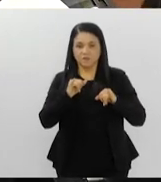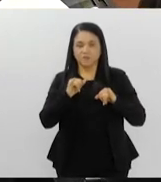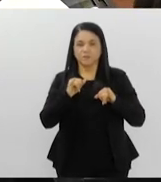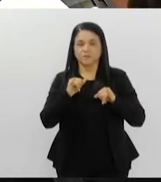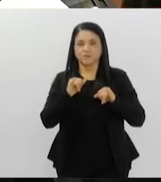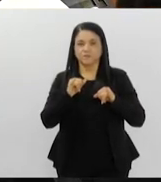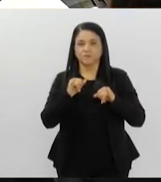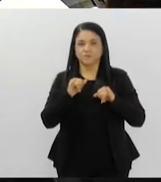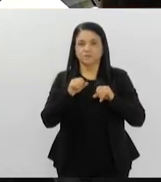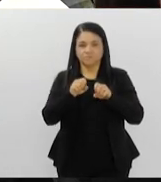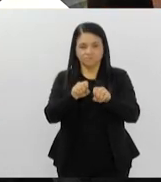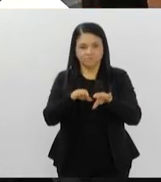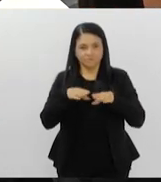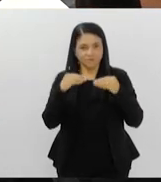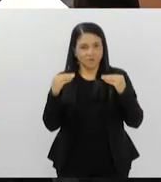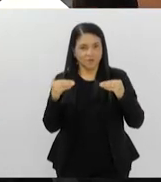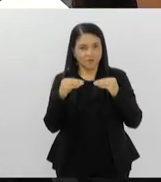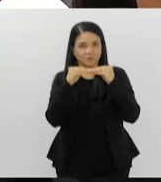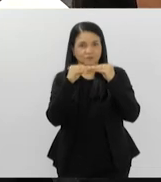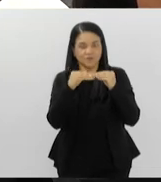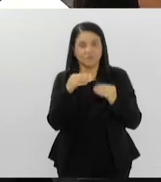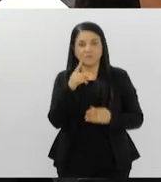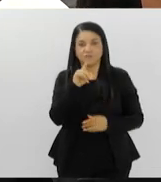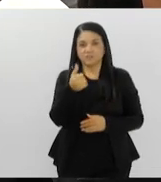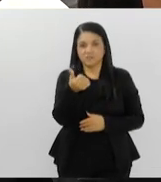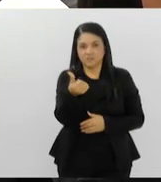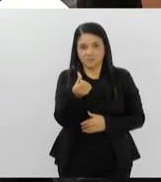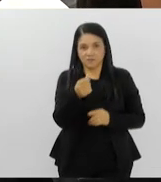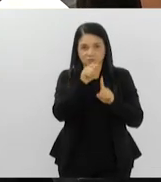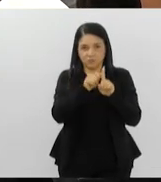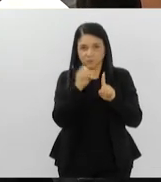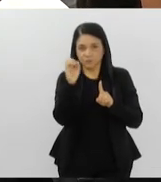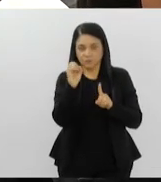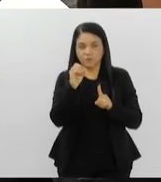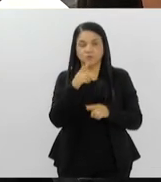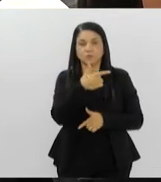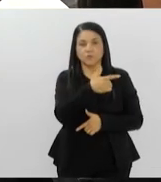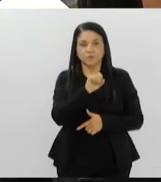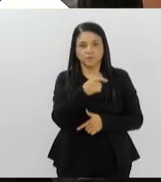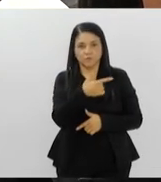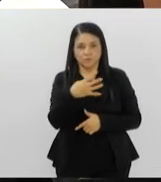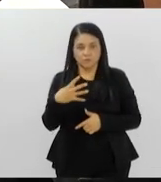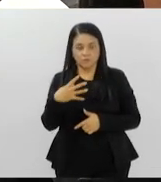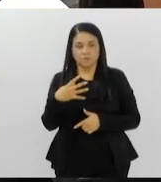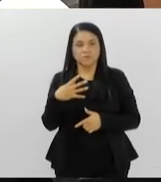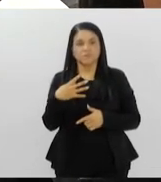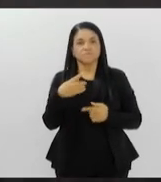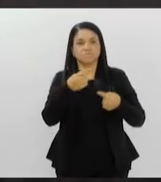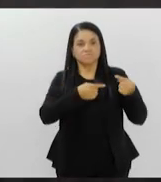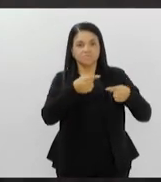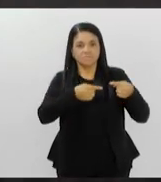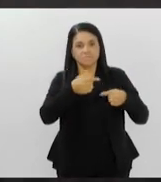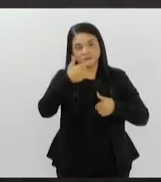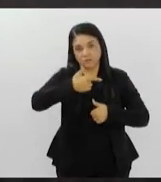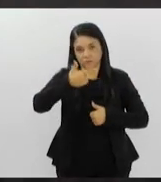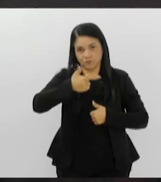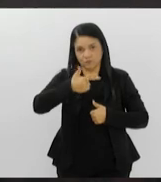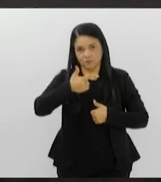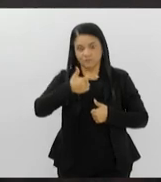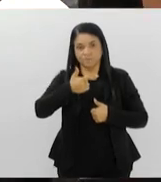sessão ordinária do dia 16 de outubro de 2024, em tramitação ordinária, em segunda